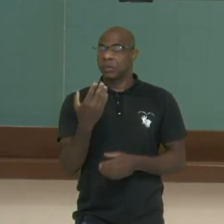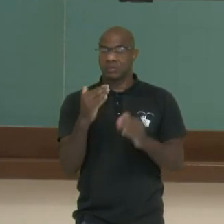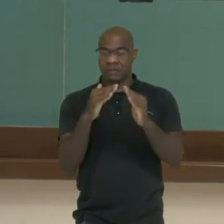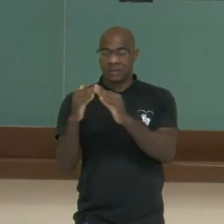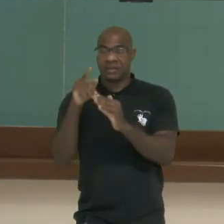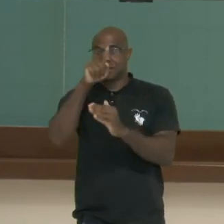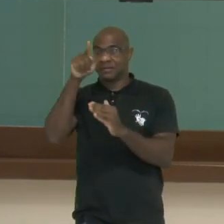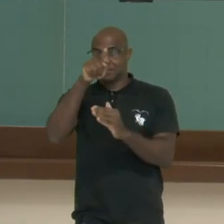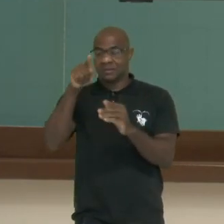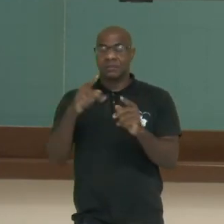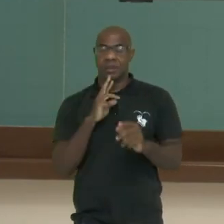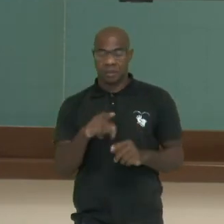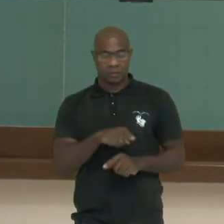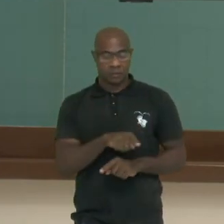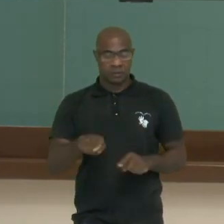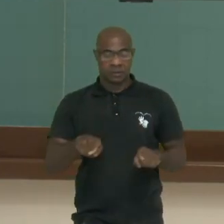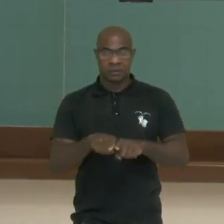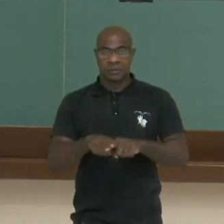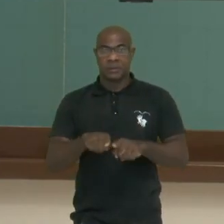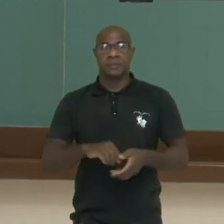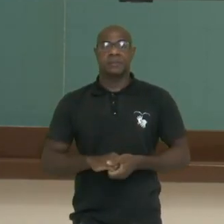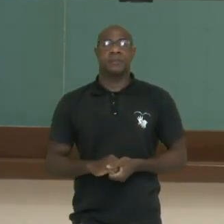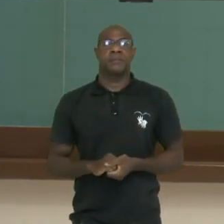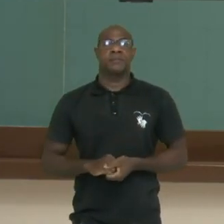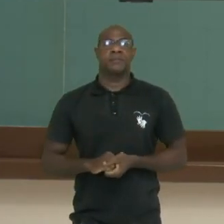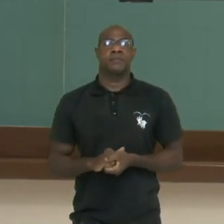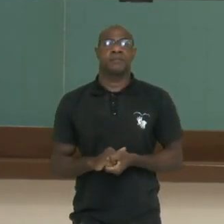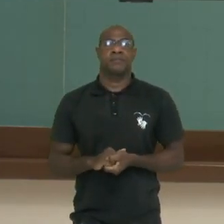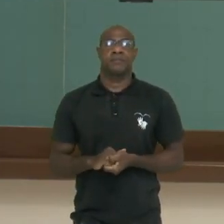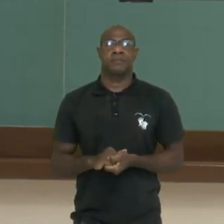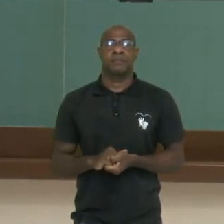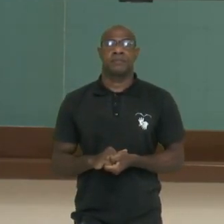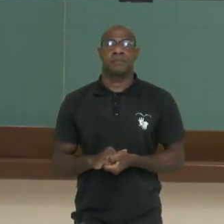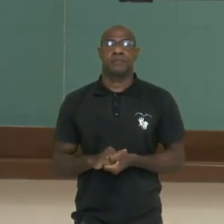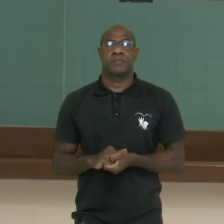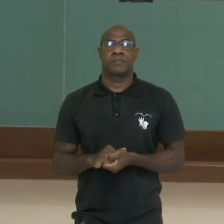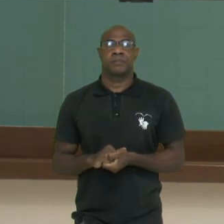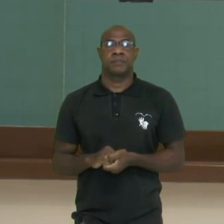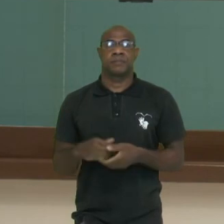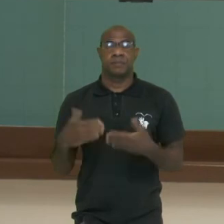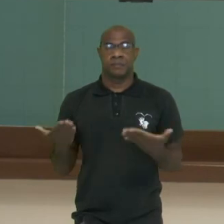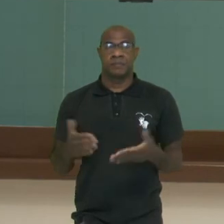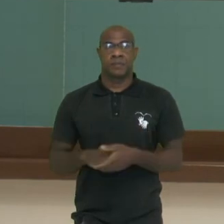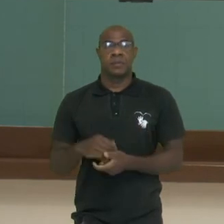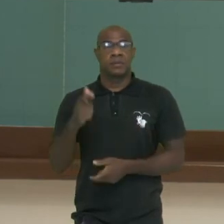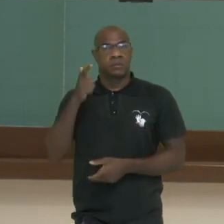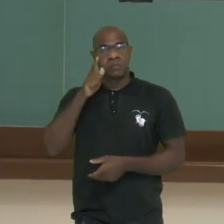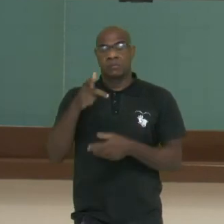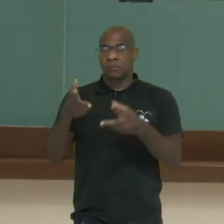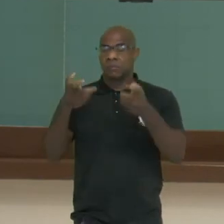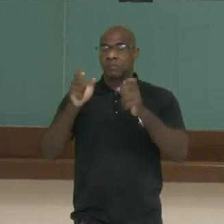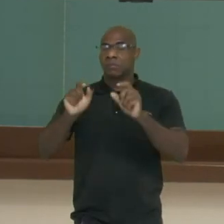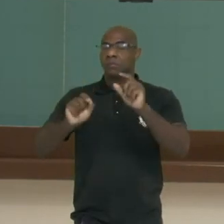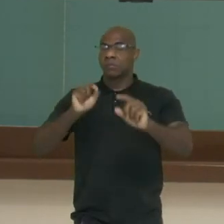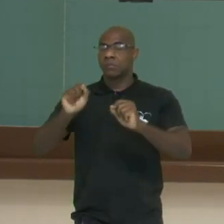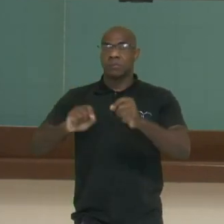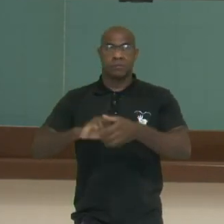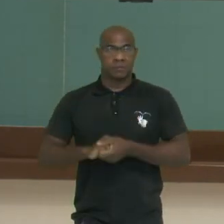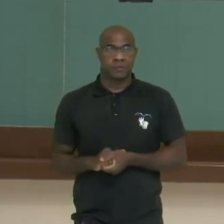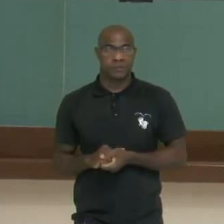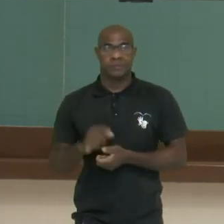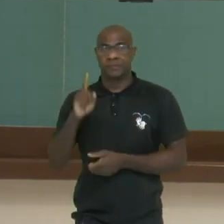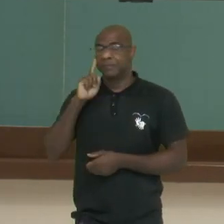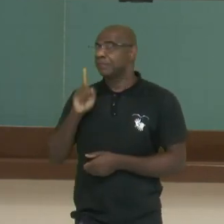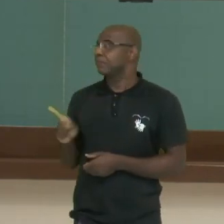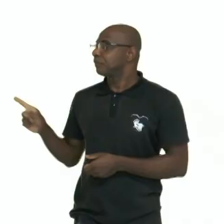lá na respostinha 1, 2, 3. Tá joia? Belezinha? E aí a gente consegue observar, né? Que nesse caso